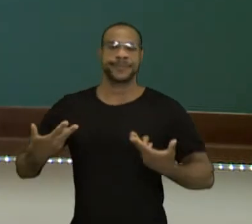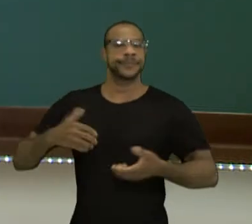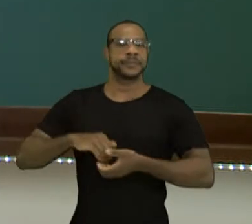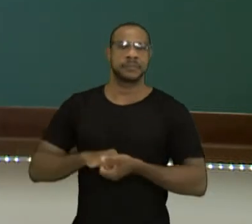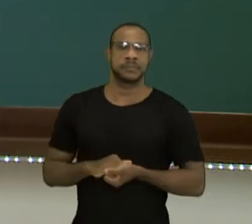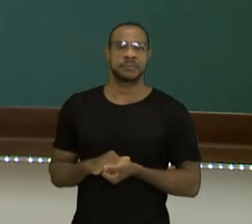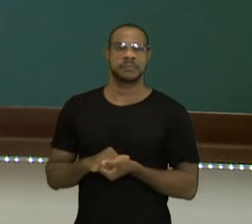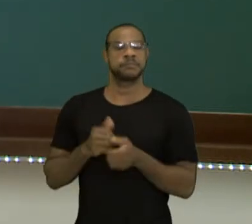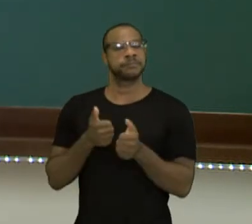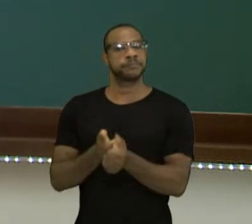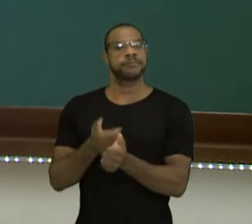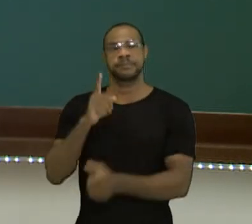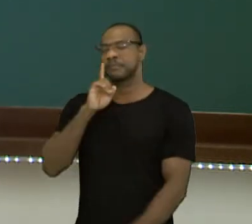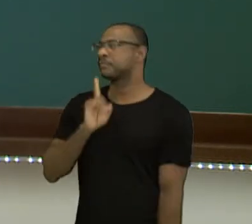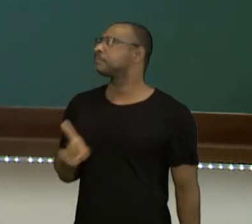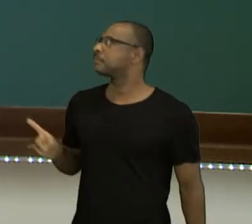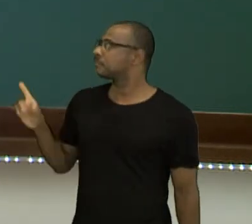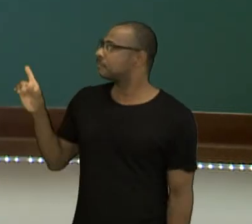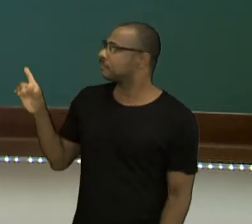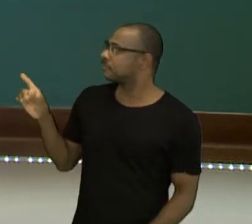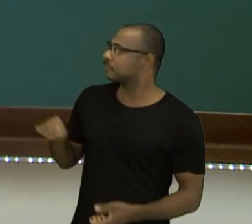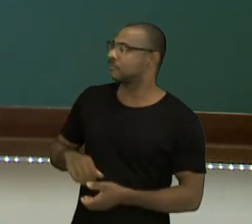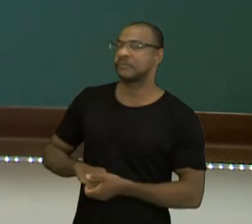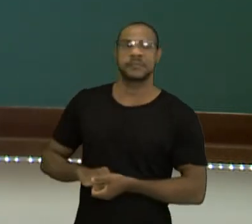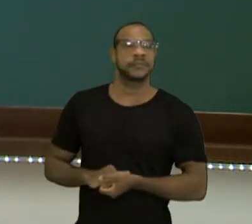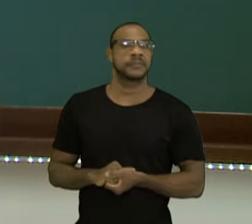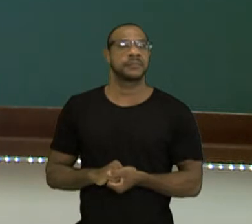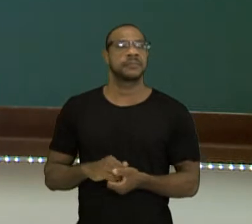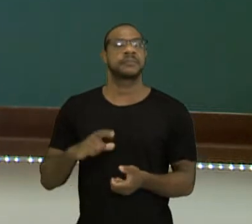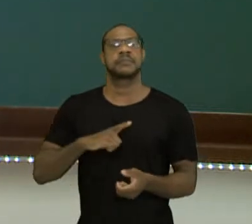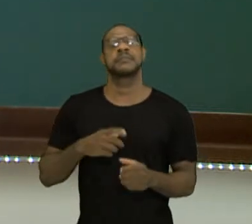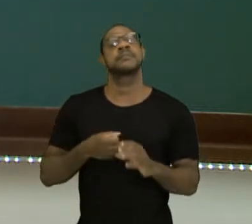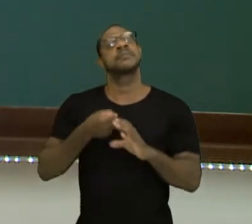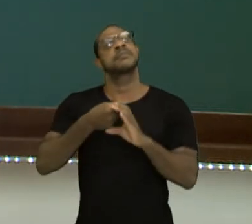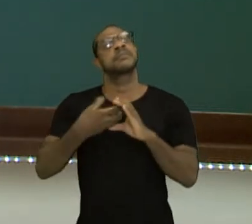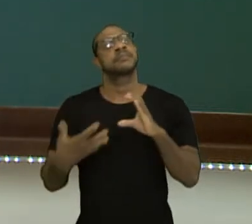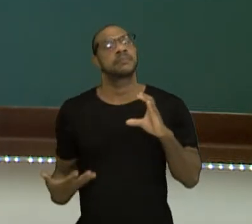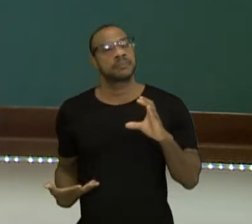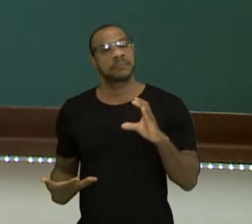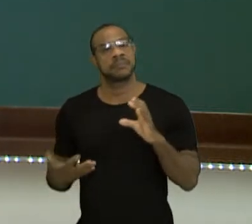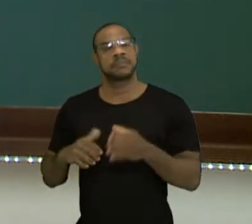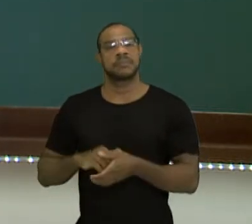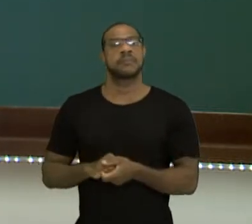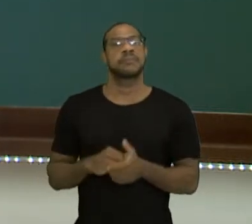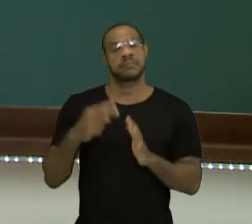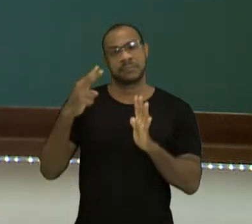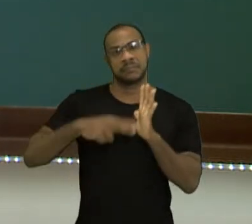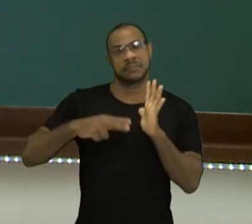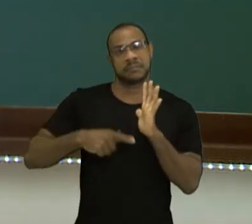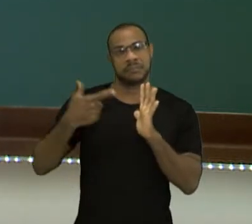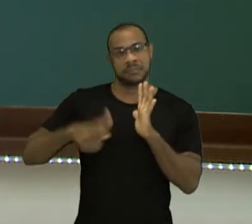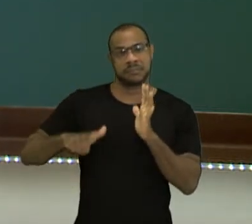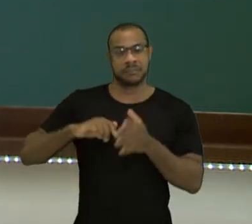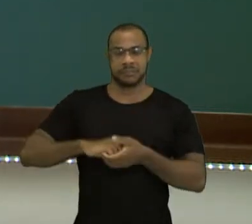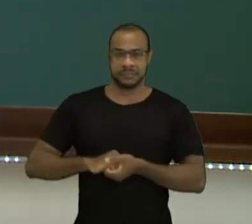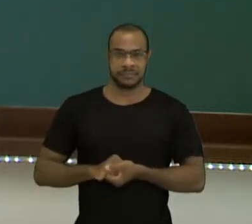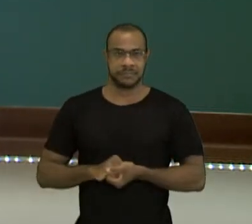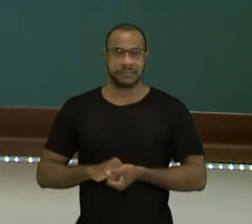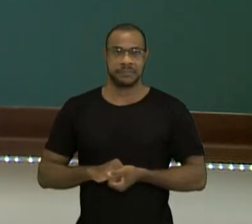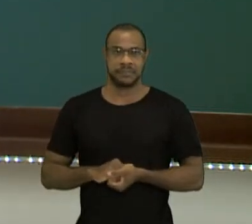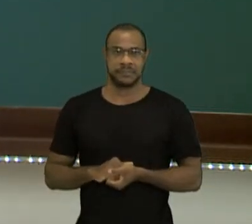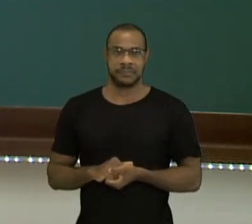a seguir. Aqui nós temos as características. Vamos a ler novamente Pablo Neruda. E